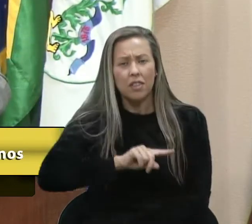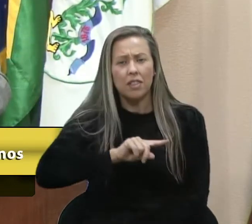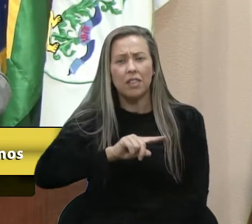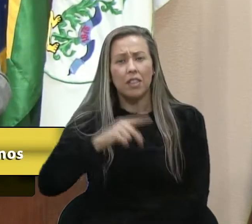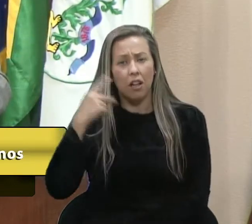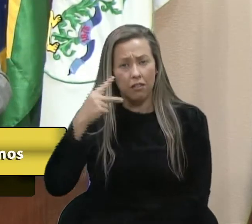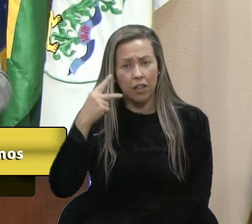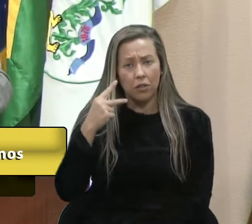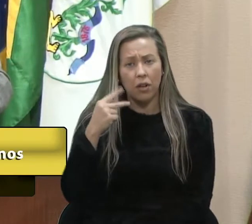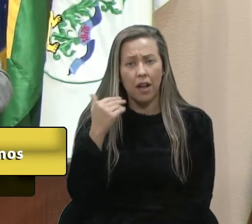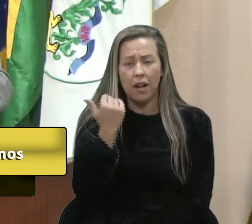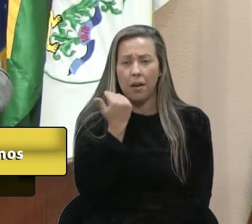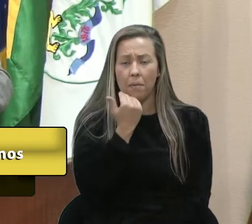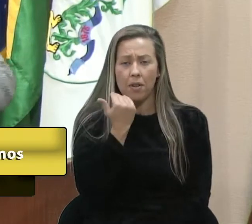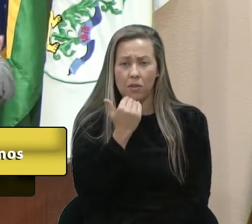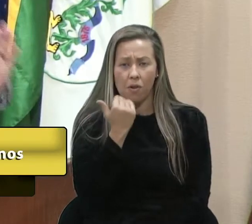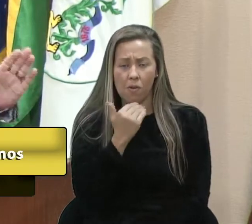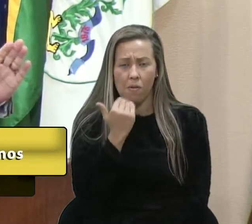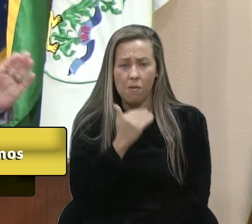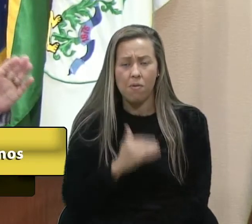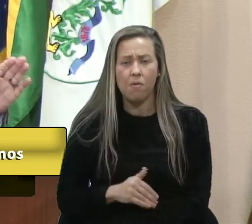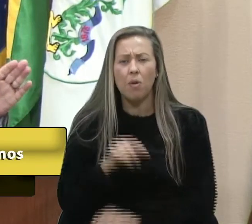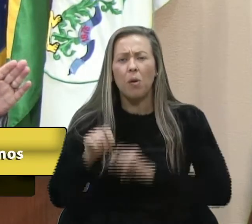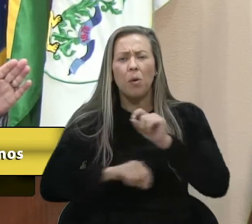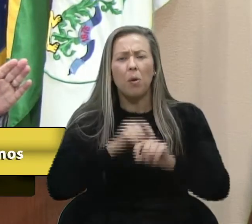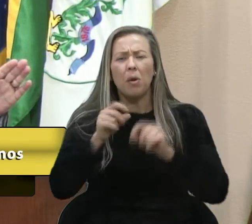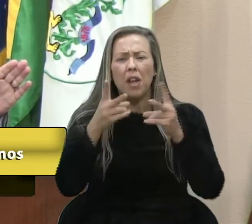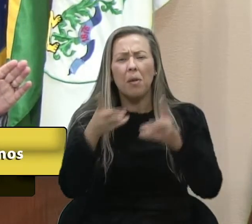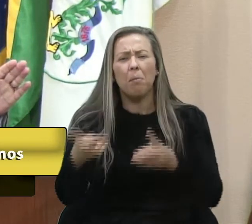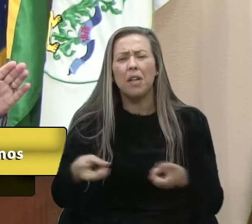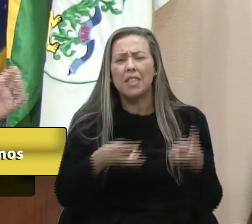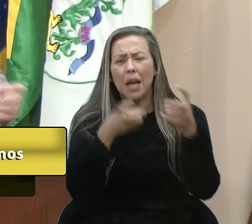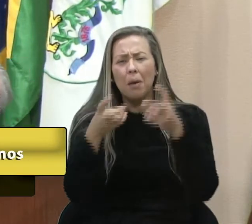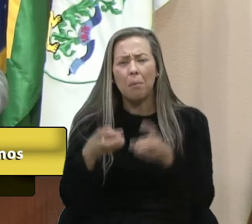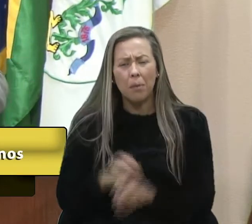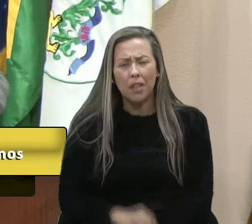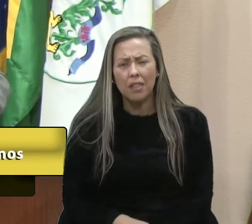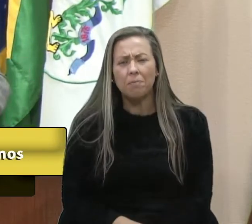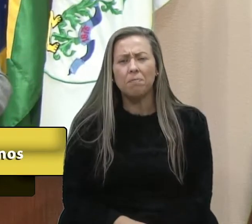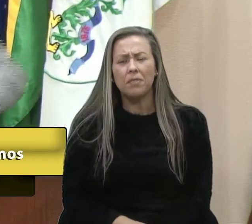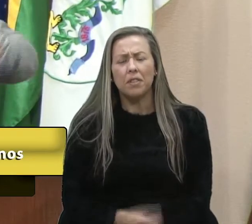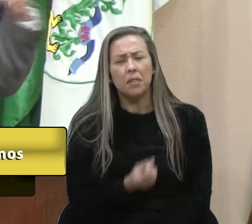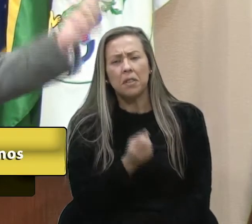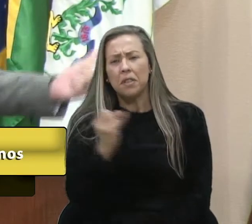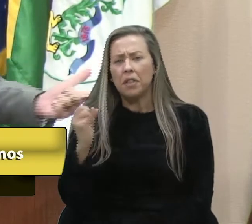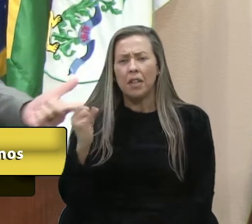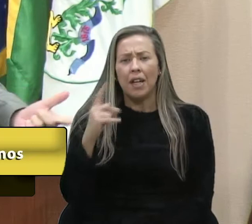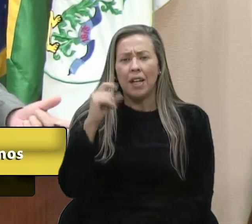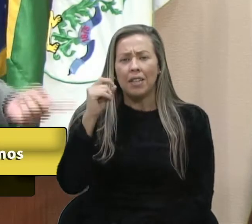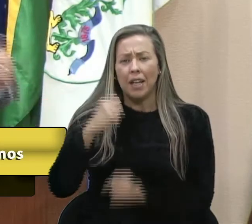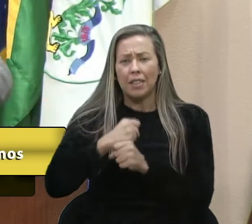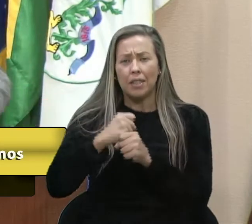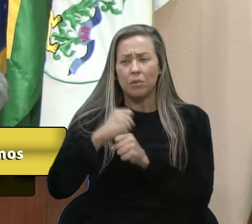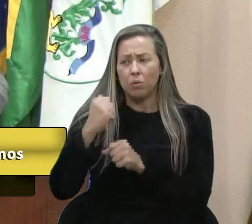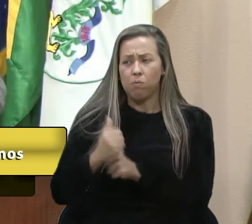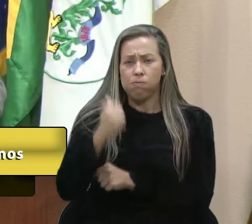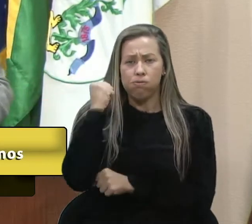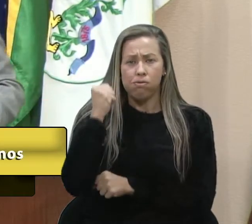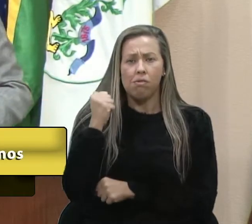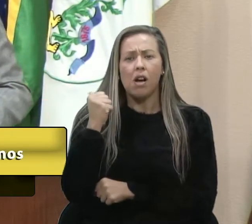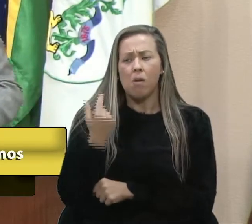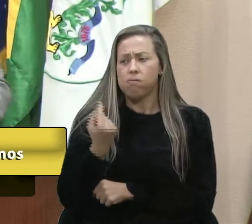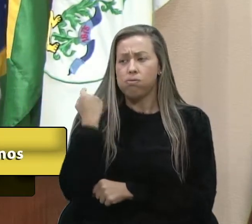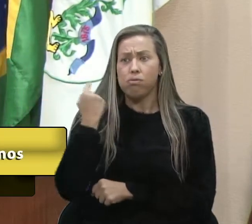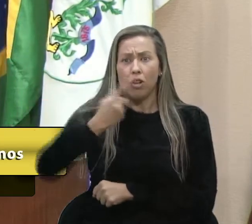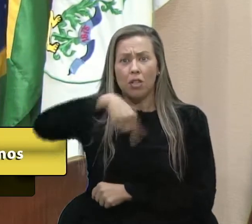Marisol. O que a gente tem percebido? Que quando em 10 anos atrás nós abordávamos